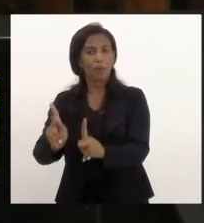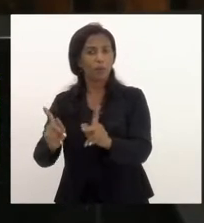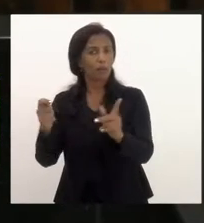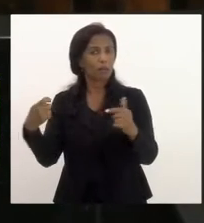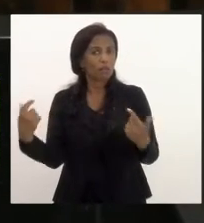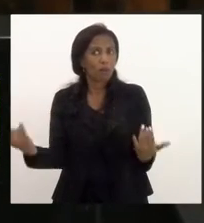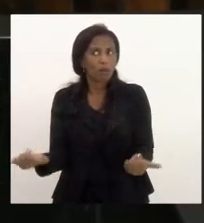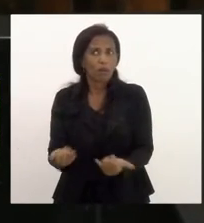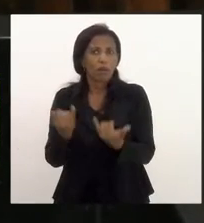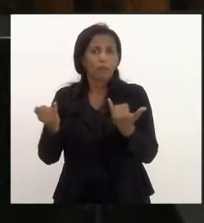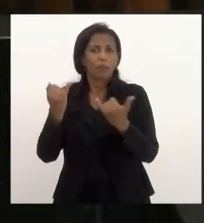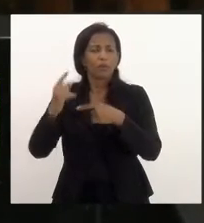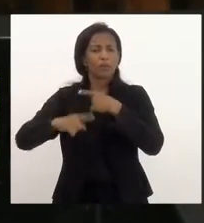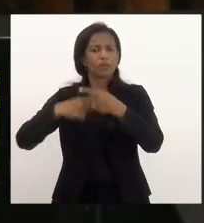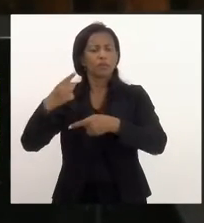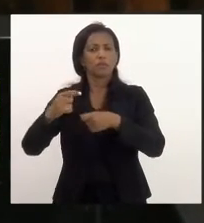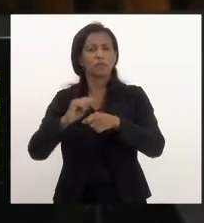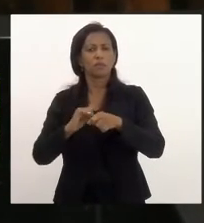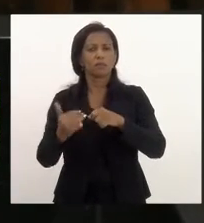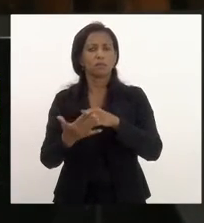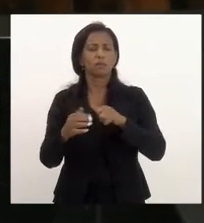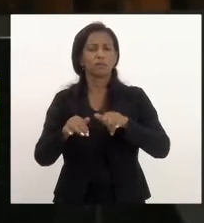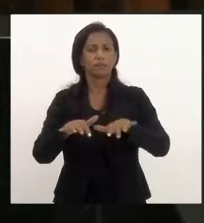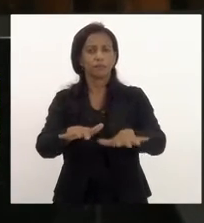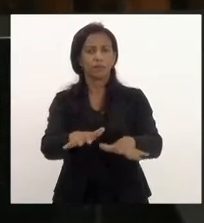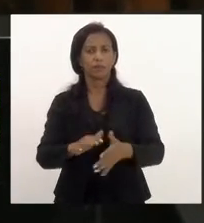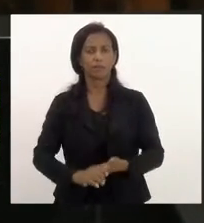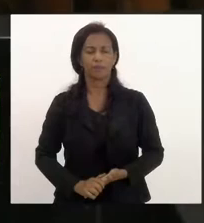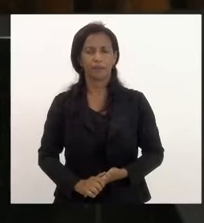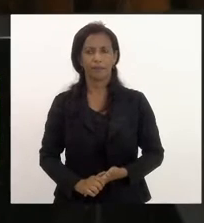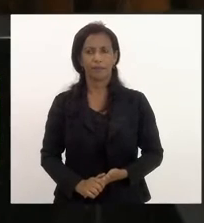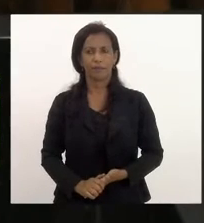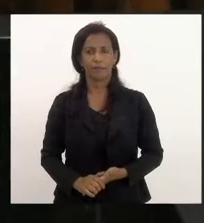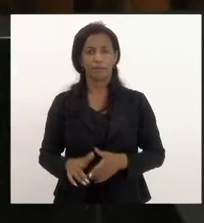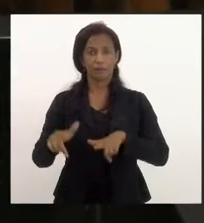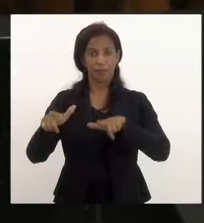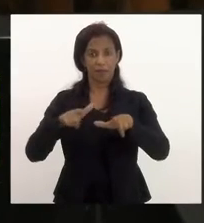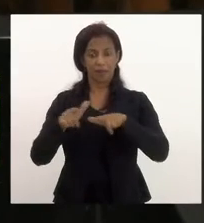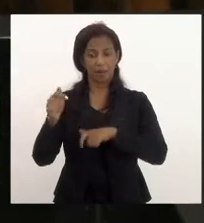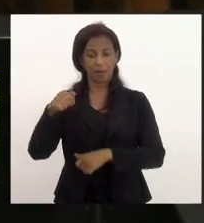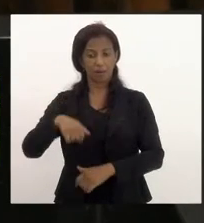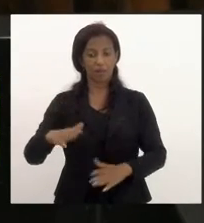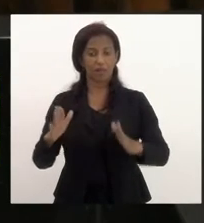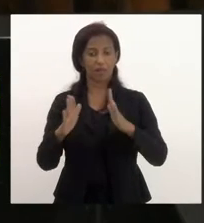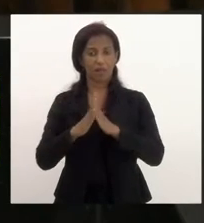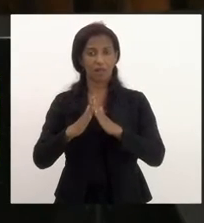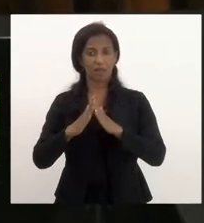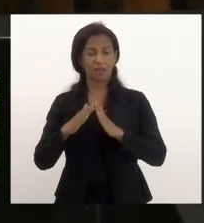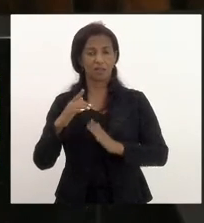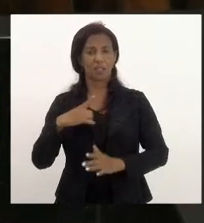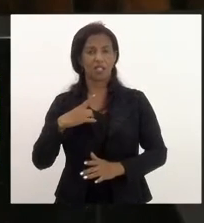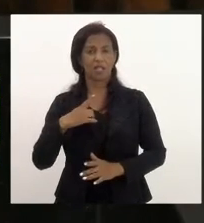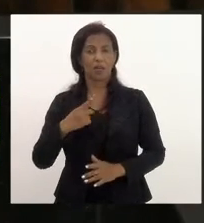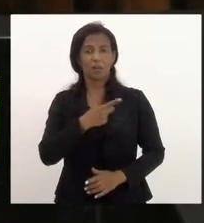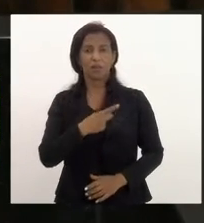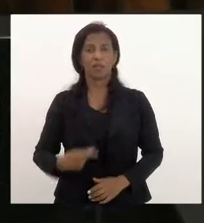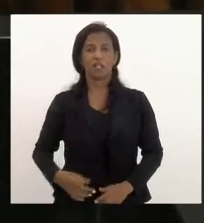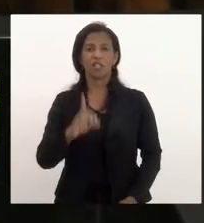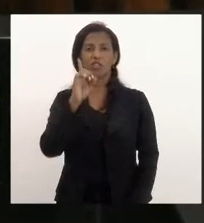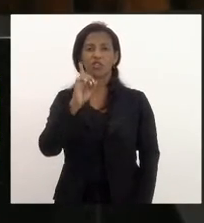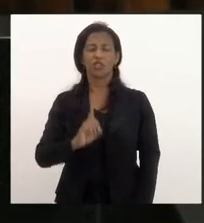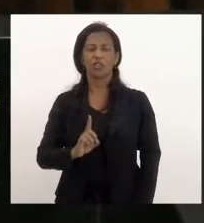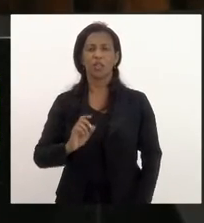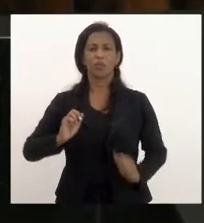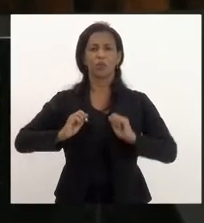necessários no pode pandemia presídio aqui nessa casa com muito orgulho a comissão de direitos humanos e cidadania